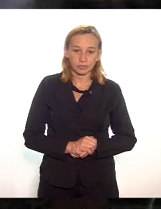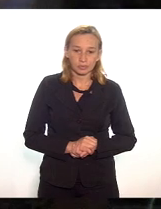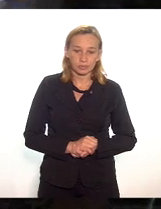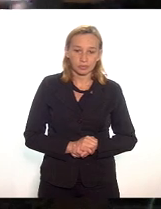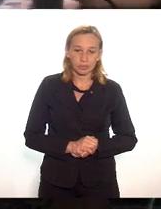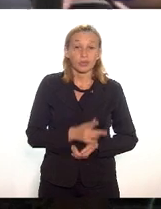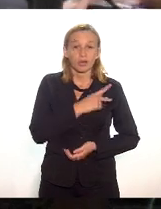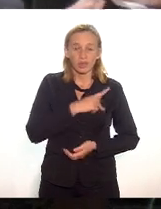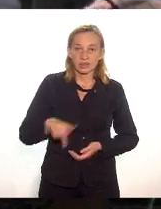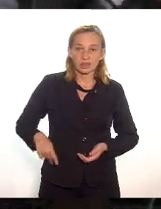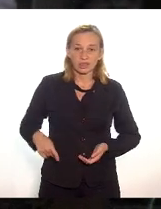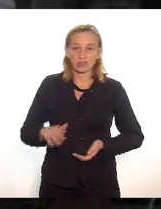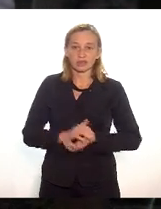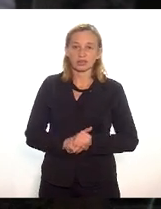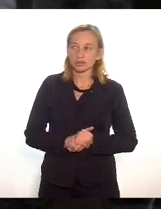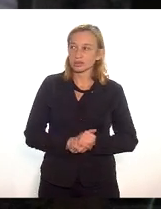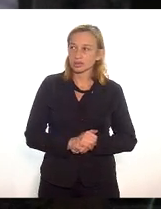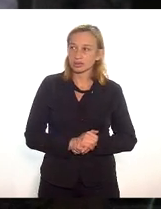Presidência